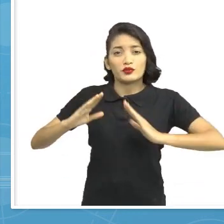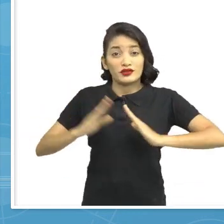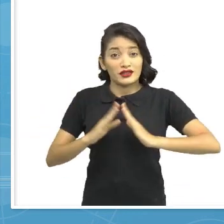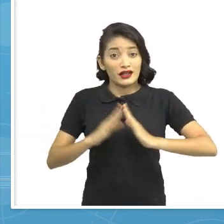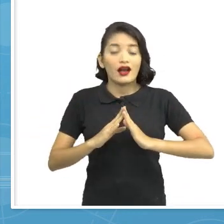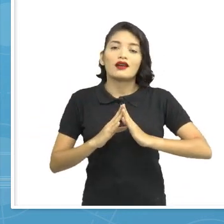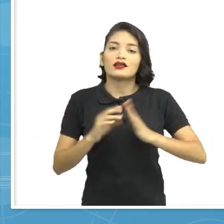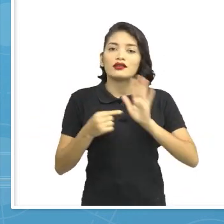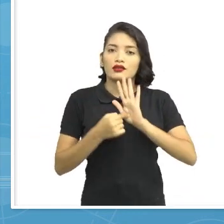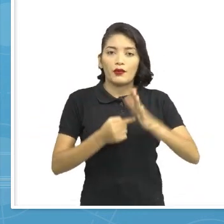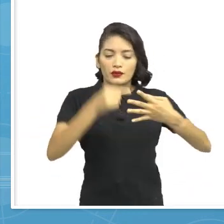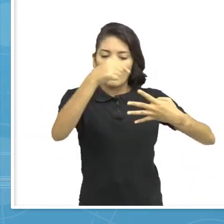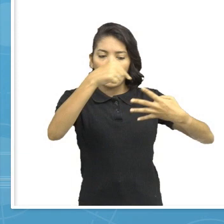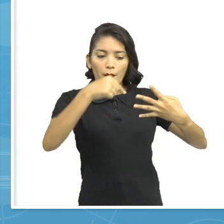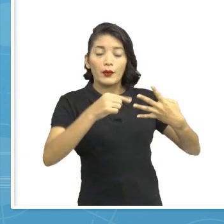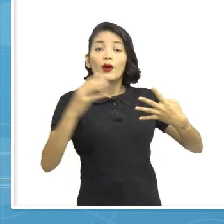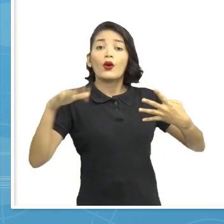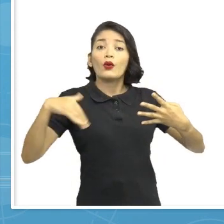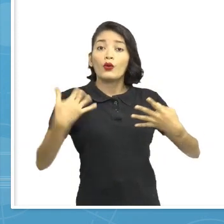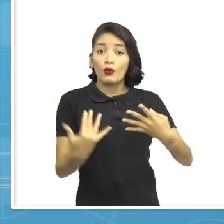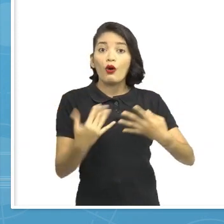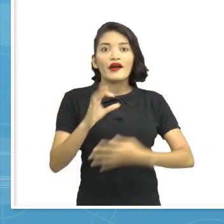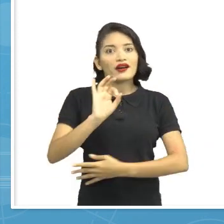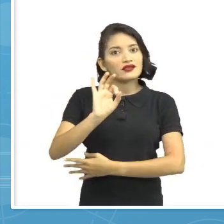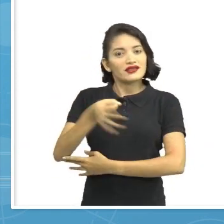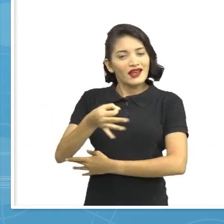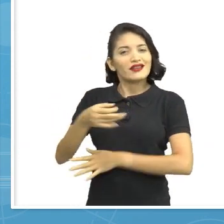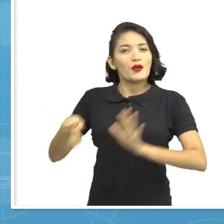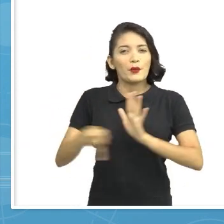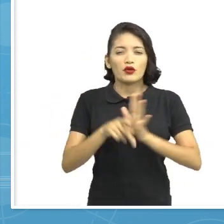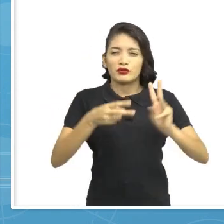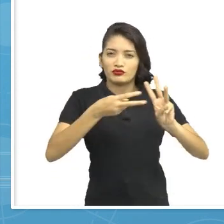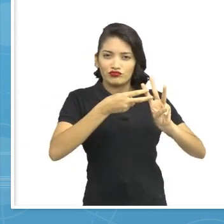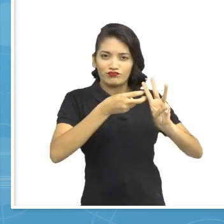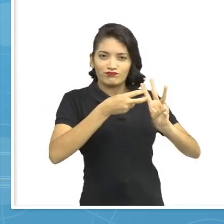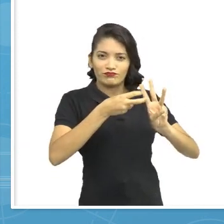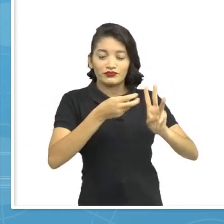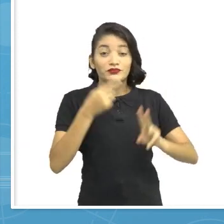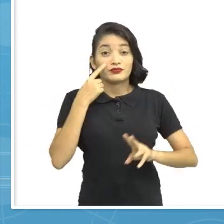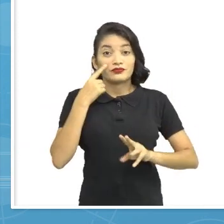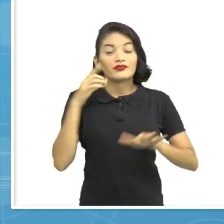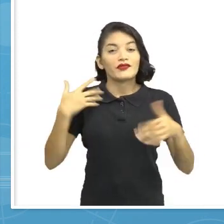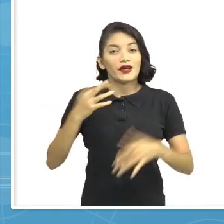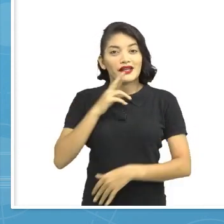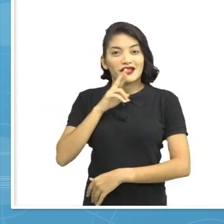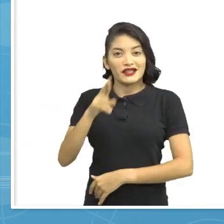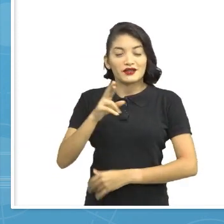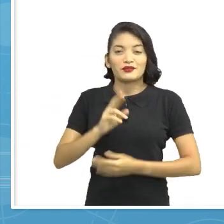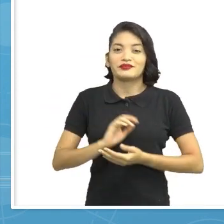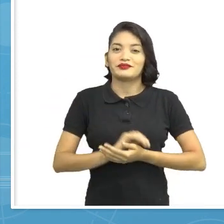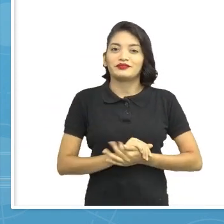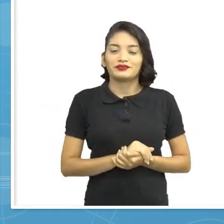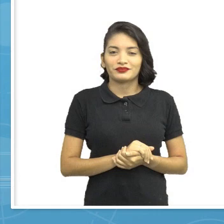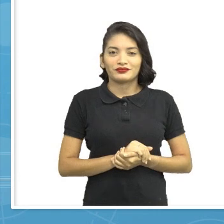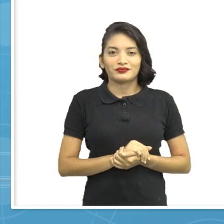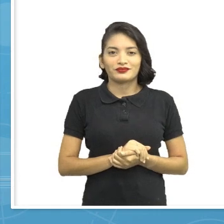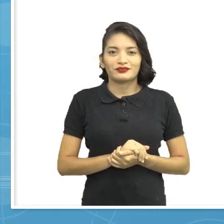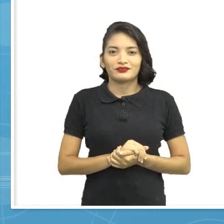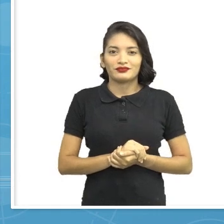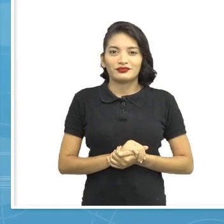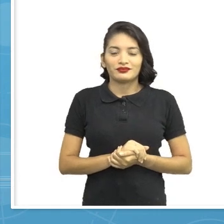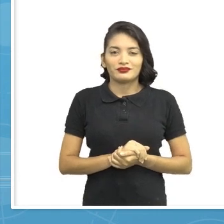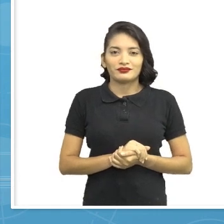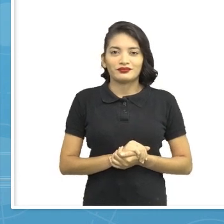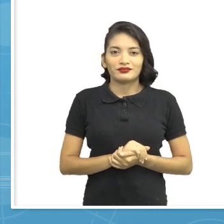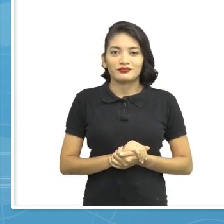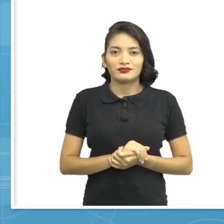nas alternativas, qual que a gente pode considerar indígena? Vamos ver qual é a nossa resposta correta, né?